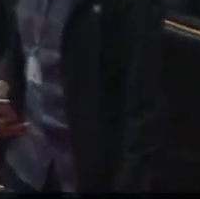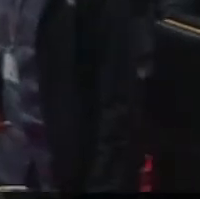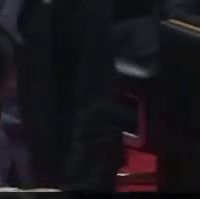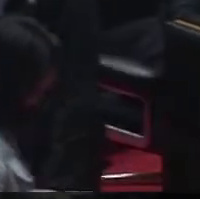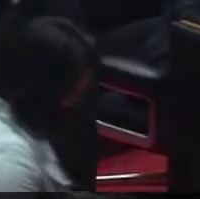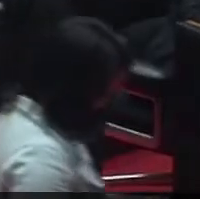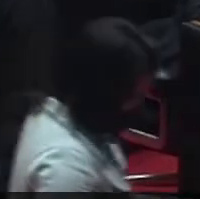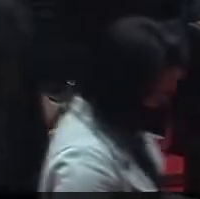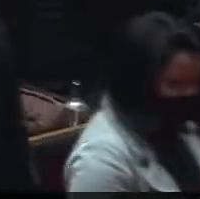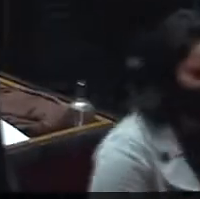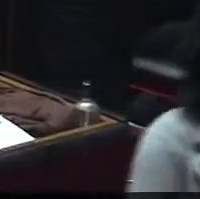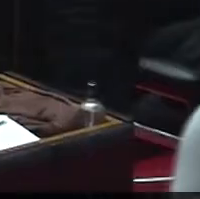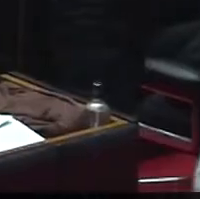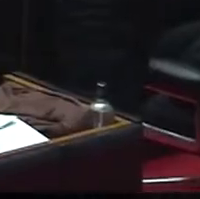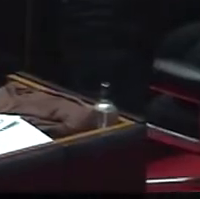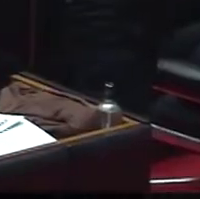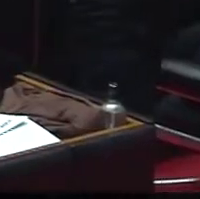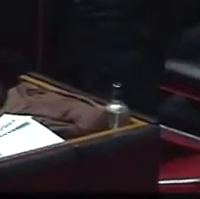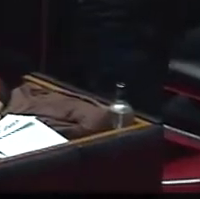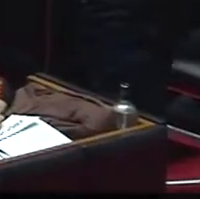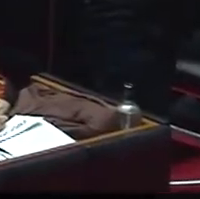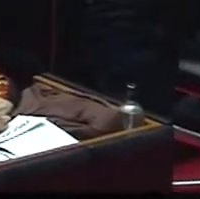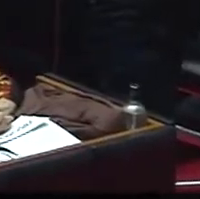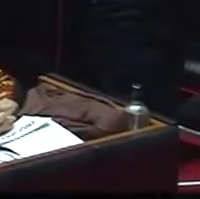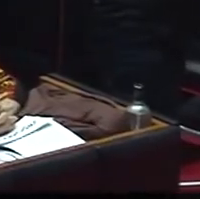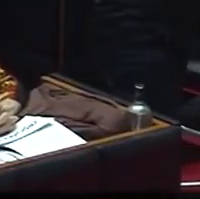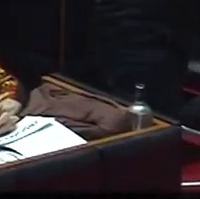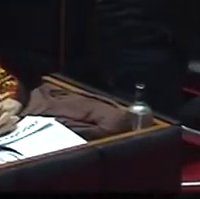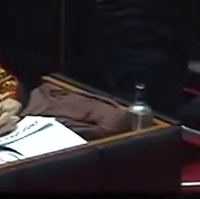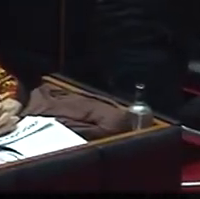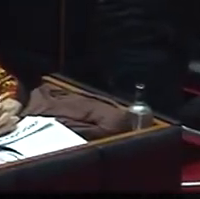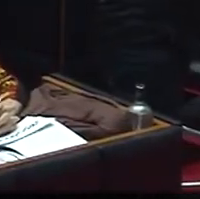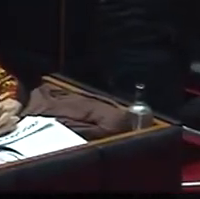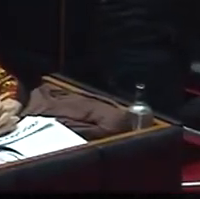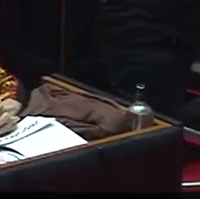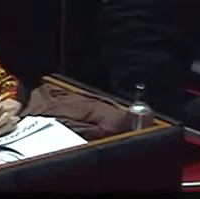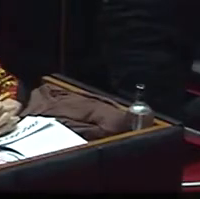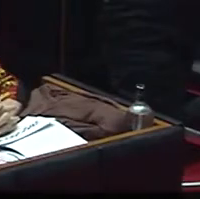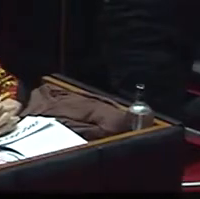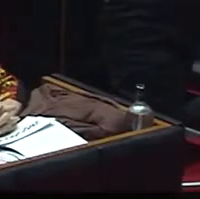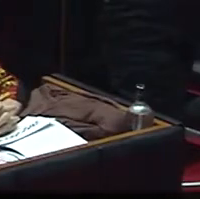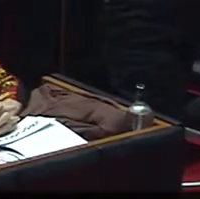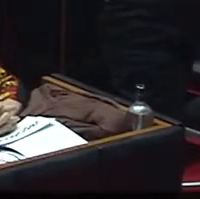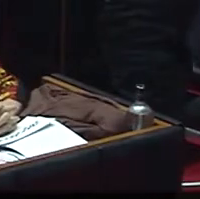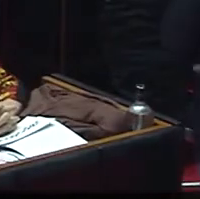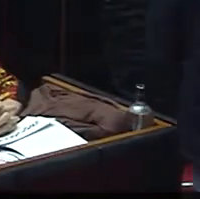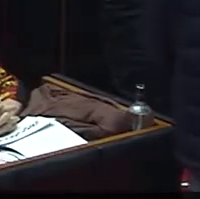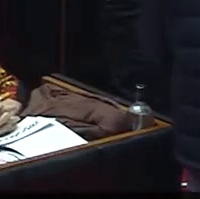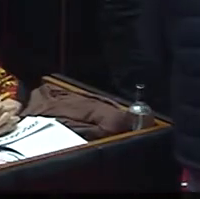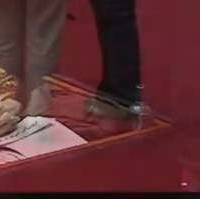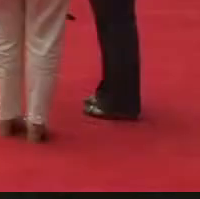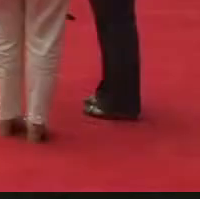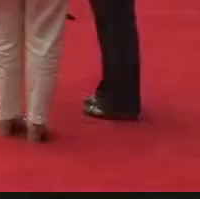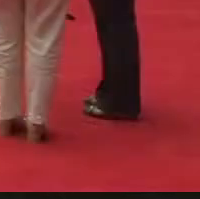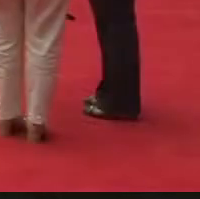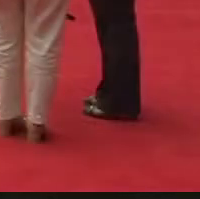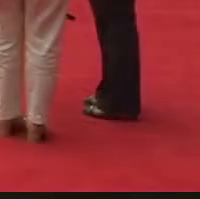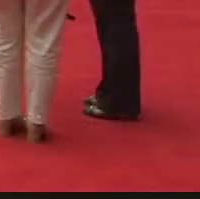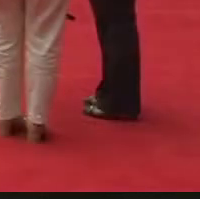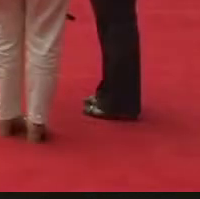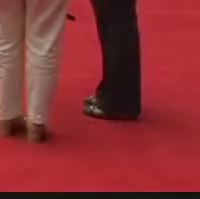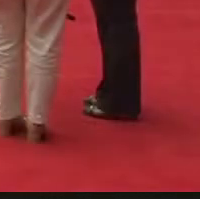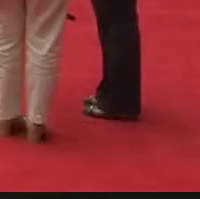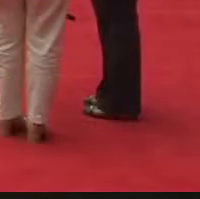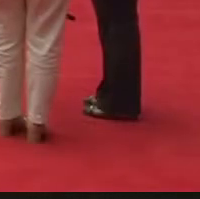tô aqui ainda na Assembleia Legislativa você ver imagens do plenário agora no espaço